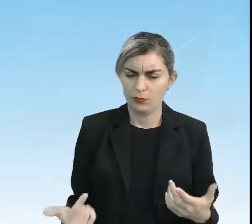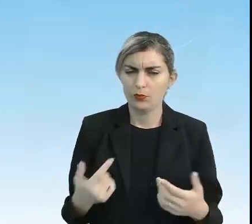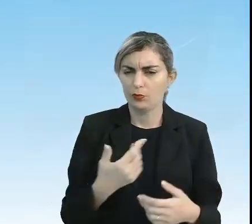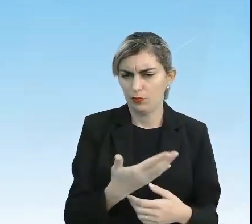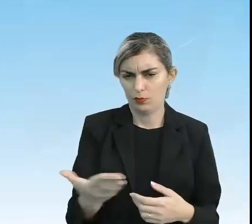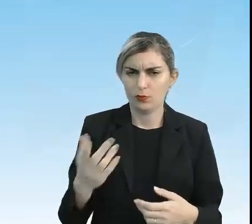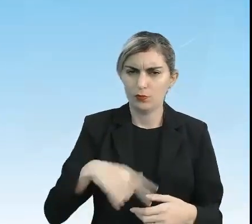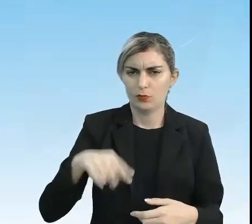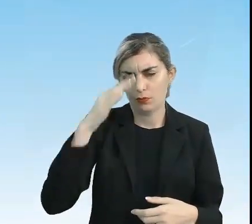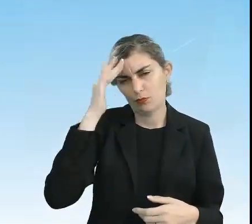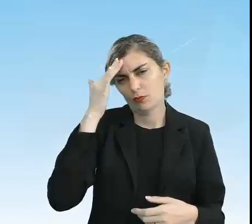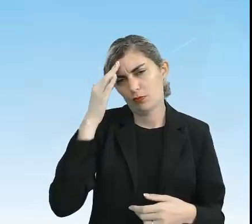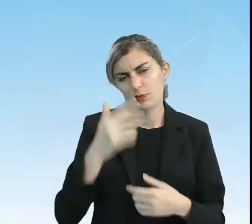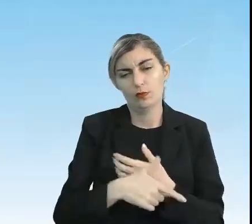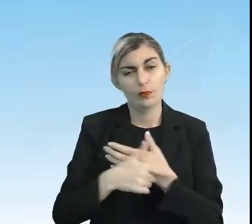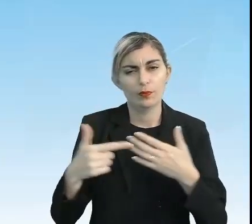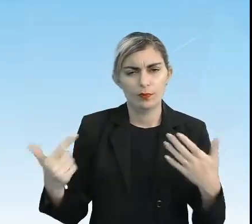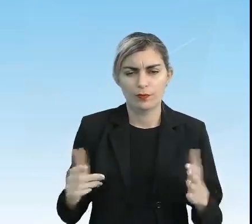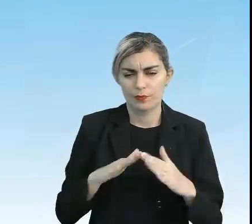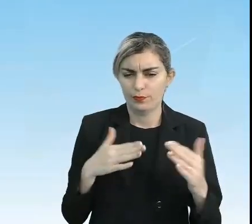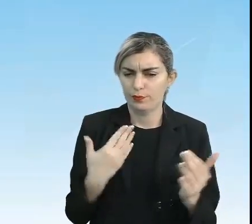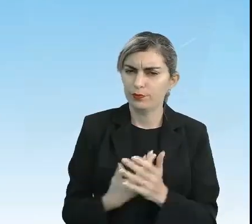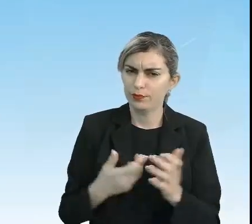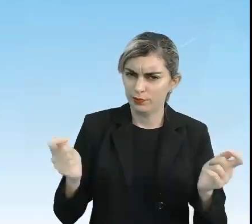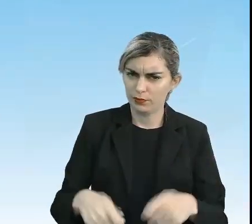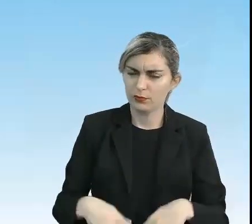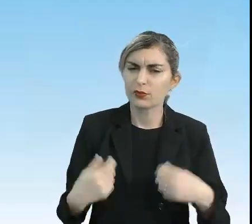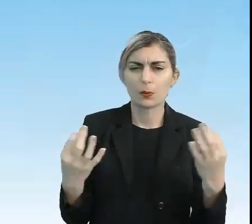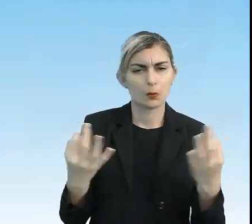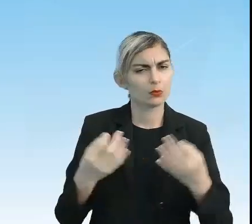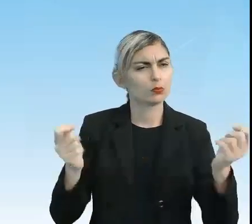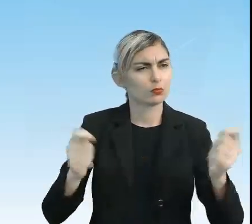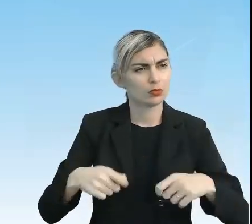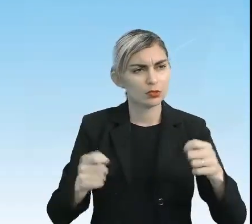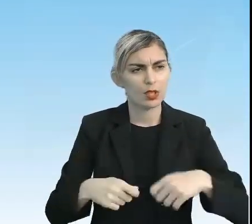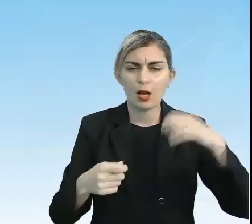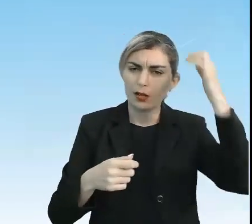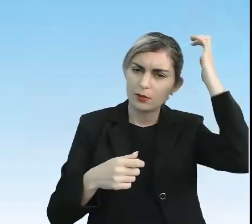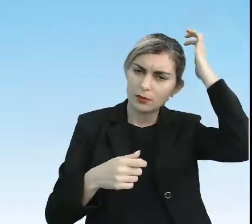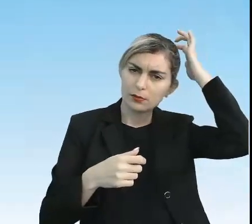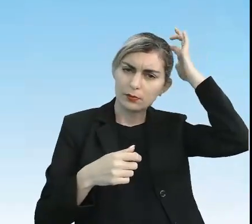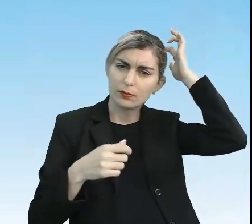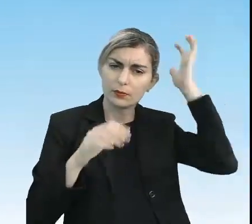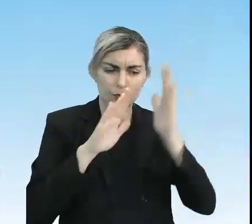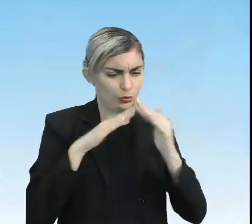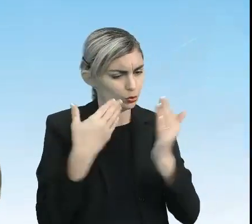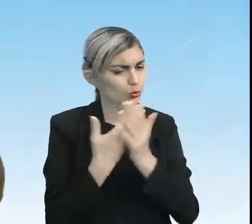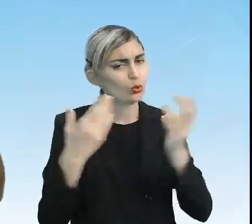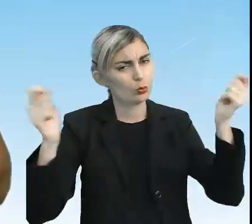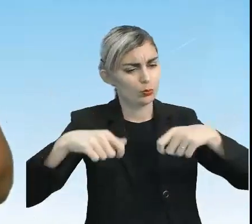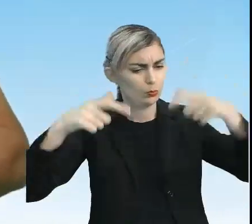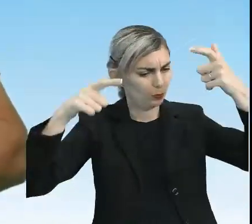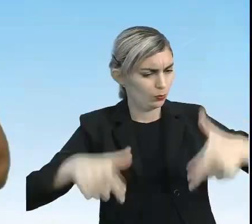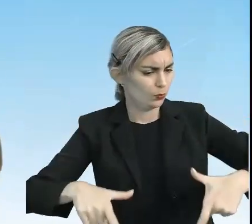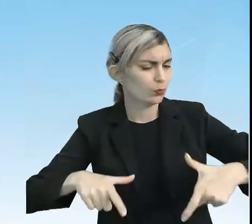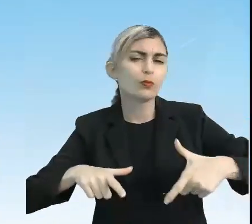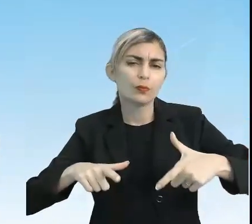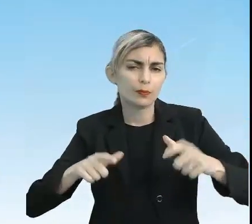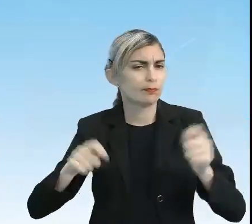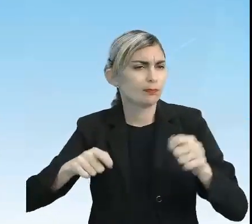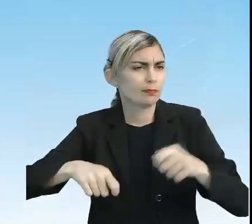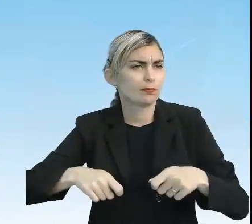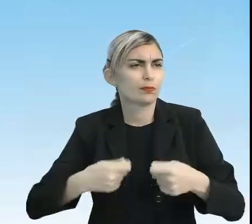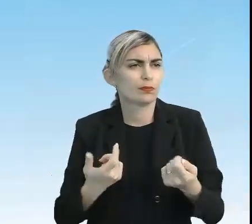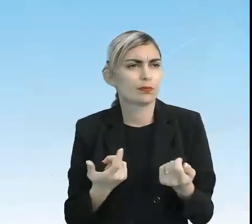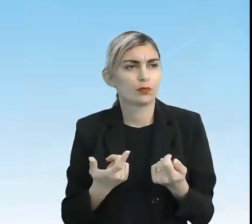que nós entendemos como moralidade na escola? É perfeitamente possível. A escola, ela é um ambiente. A escola, ela,